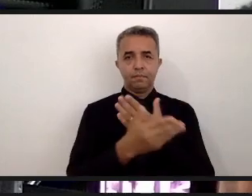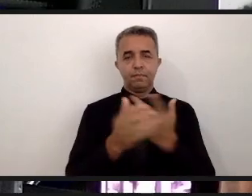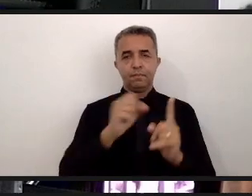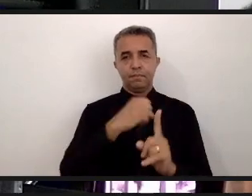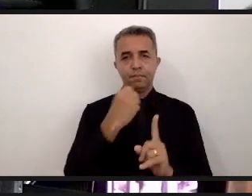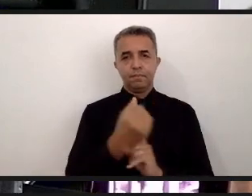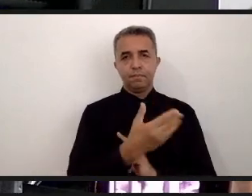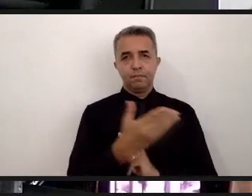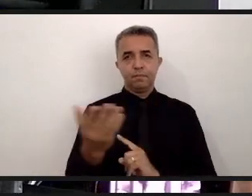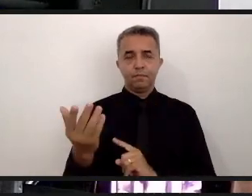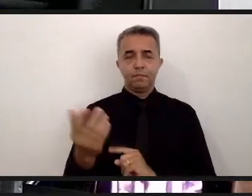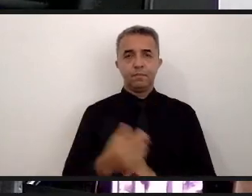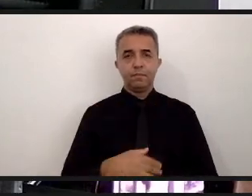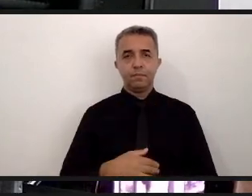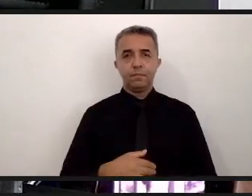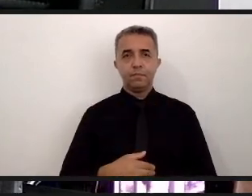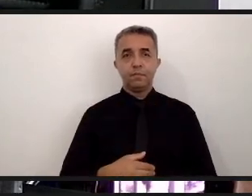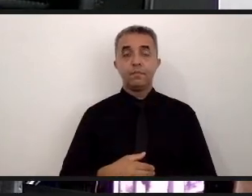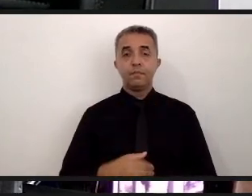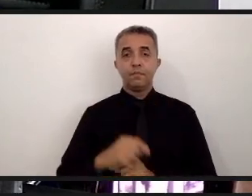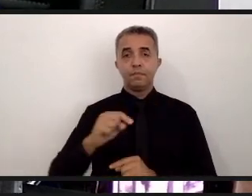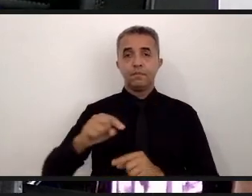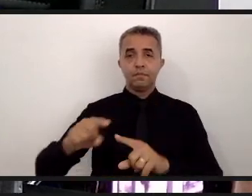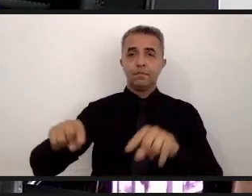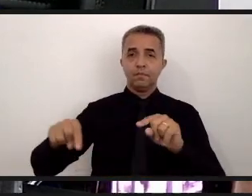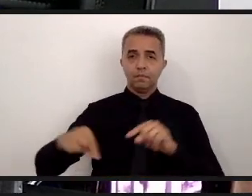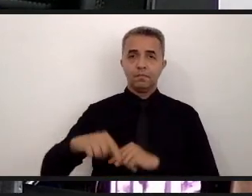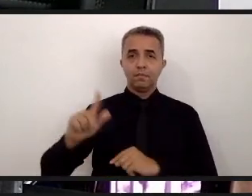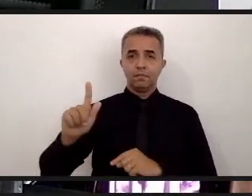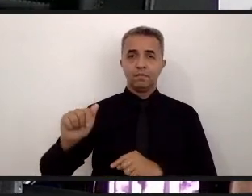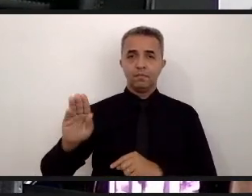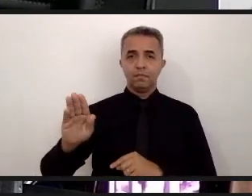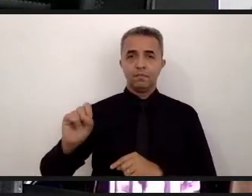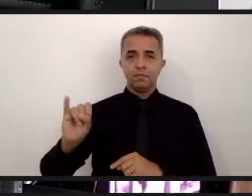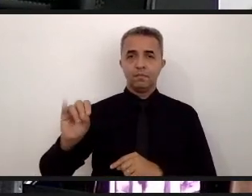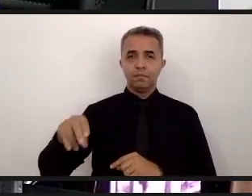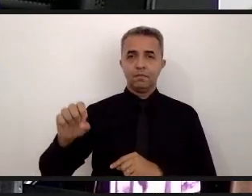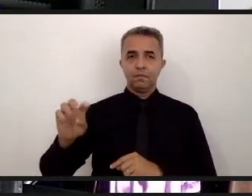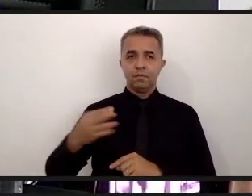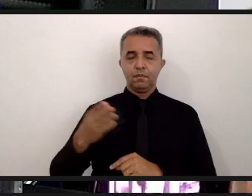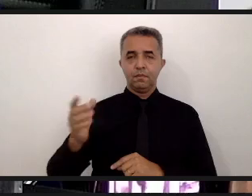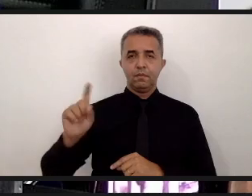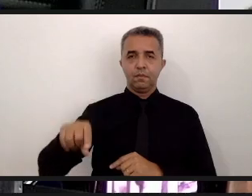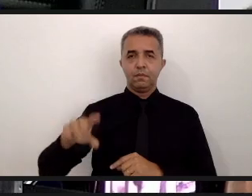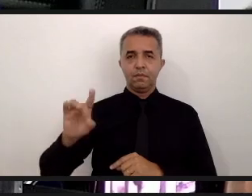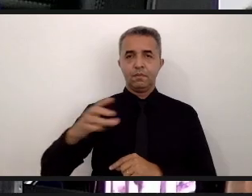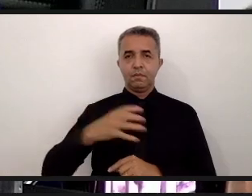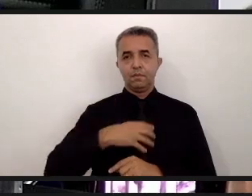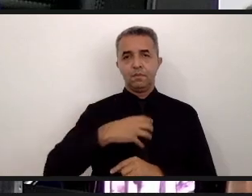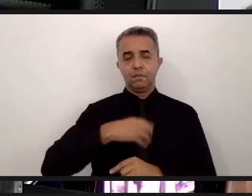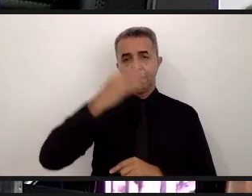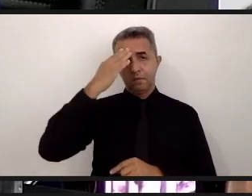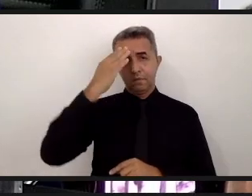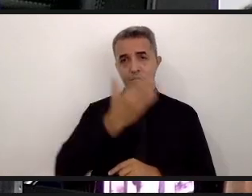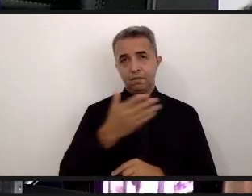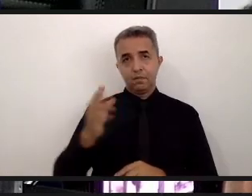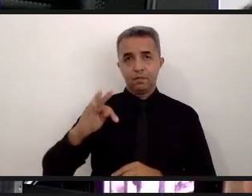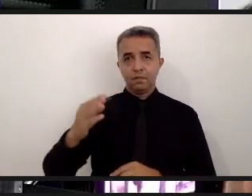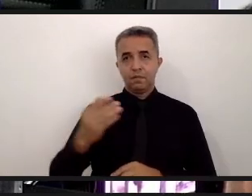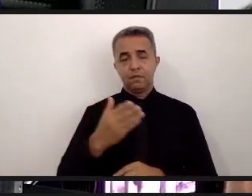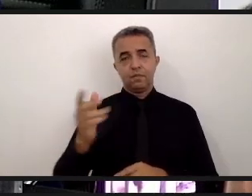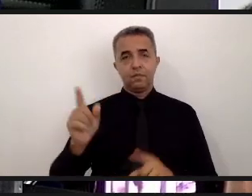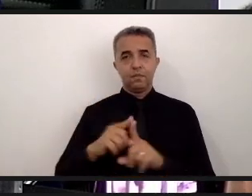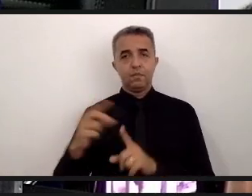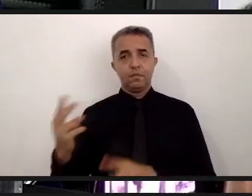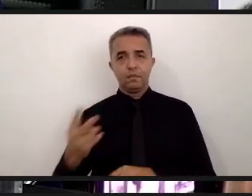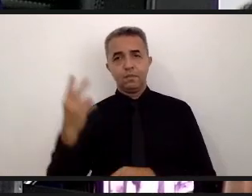gesto simbólico que o nosso gabinete faz é apenas recolher a nossa profunda gratidão a todas vocês e valorizar suas